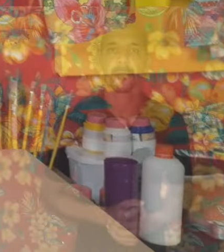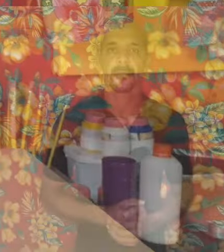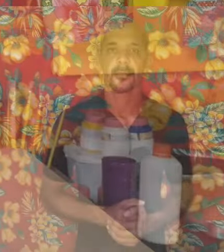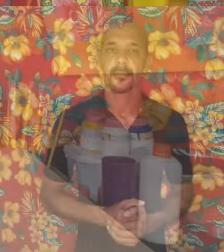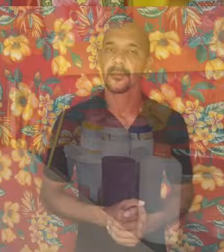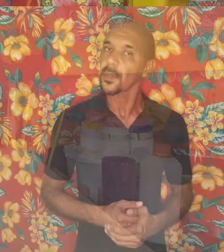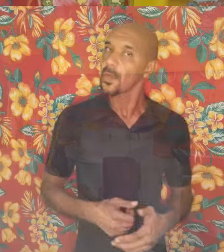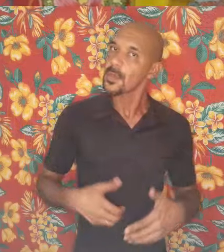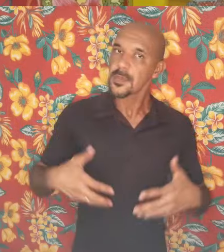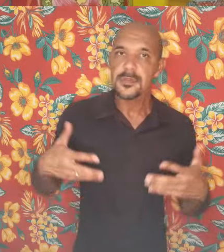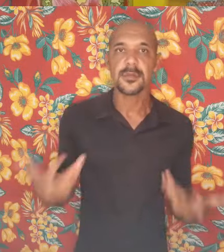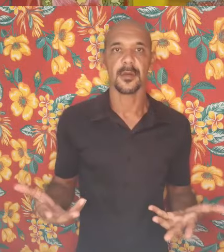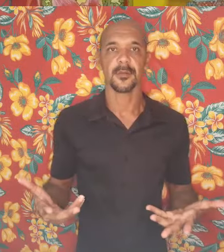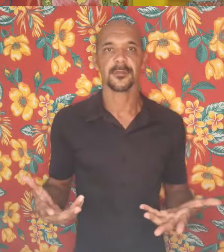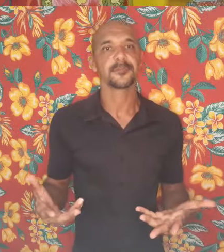Pronto.